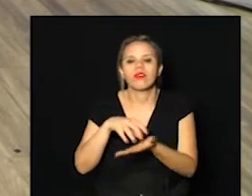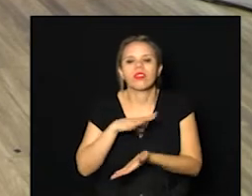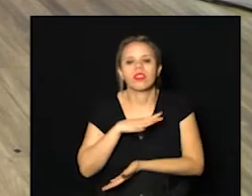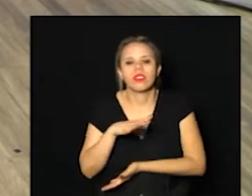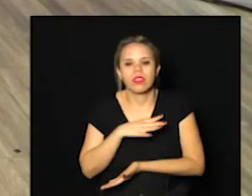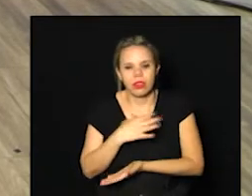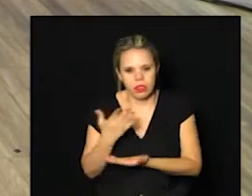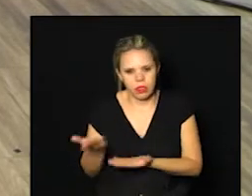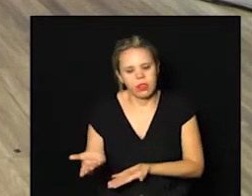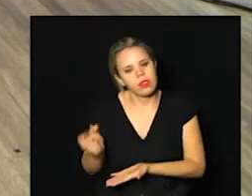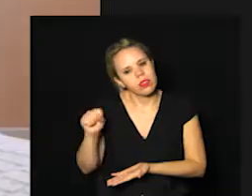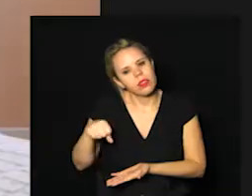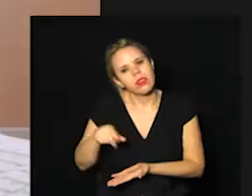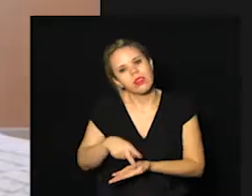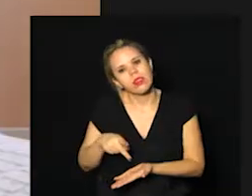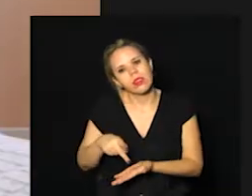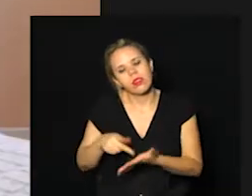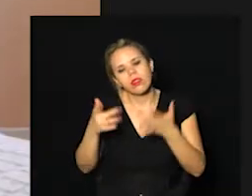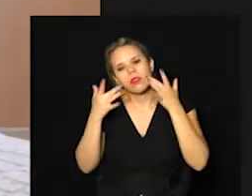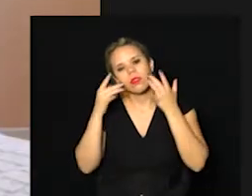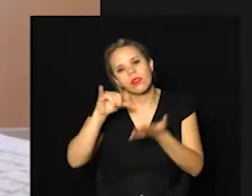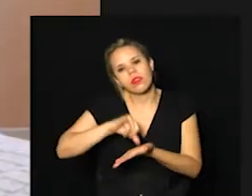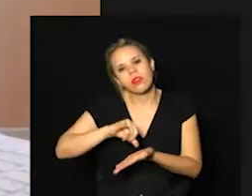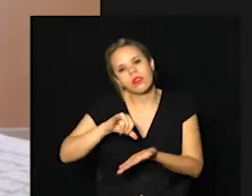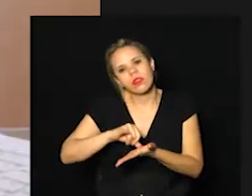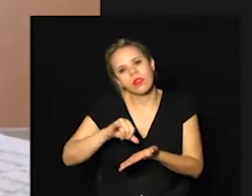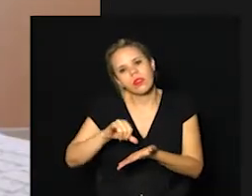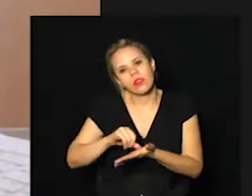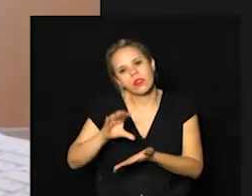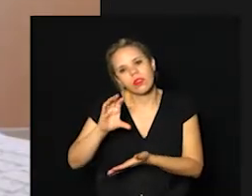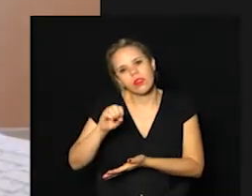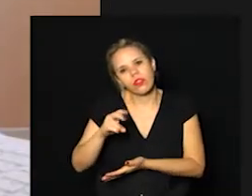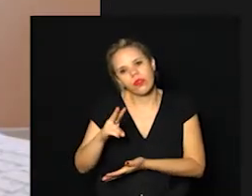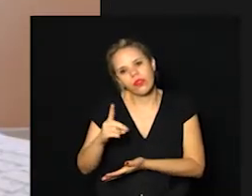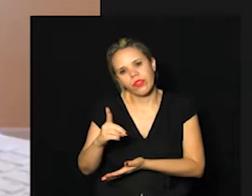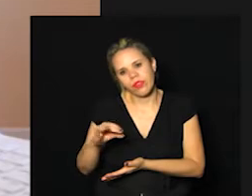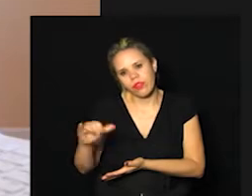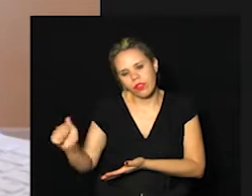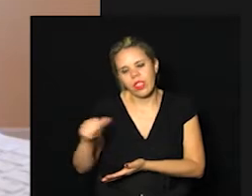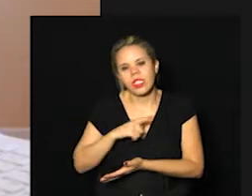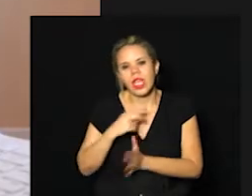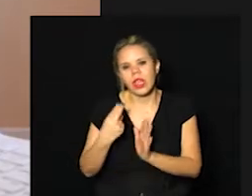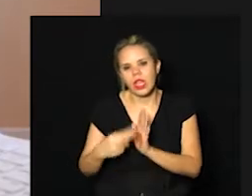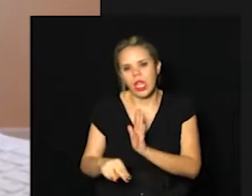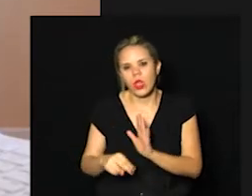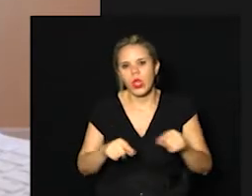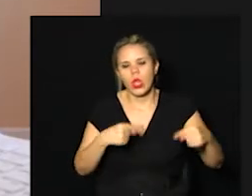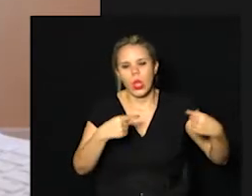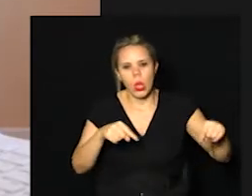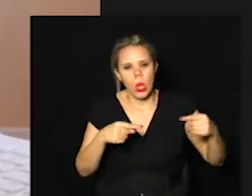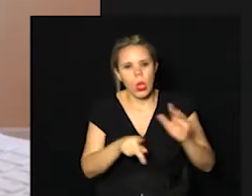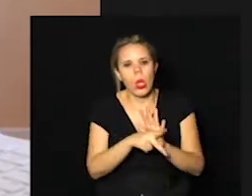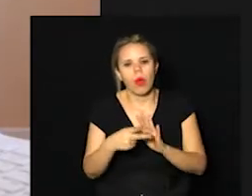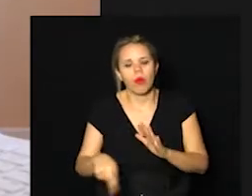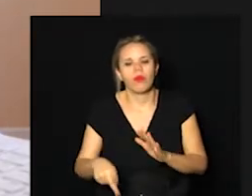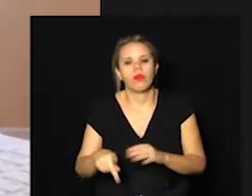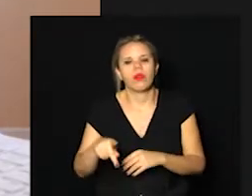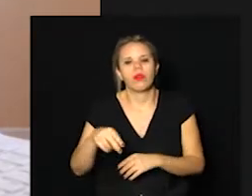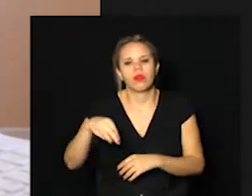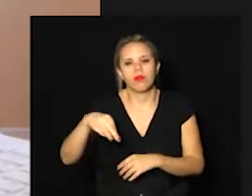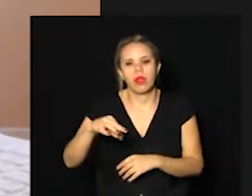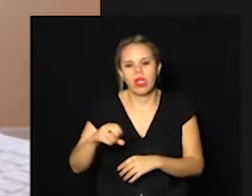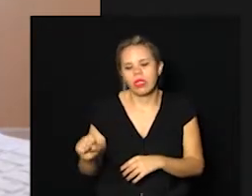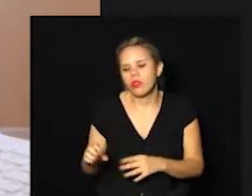a proposta é para que o Teatro do Centro de Convivência tenha o nome do maestro, o Centro de Convivência que passa por